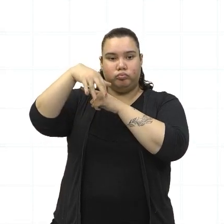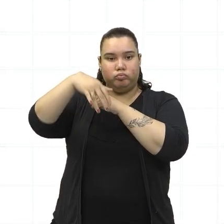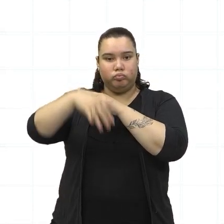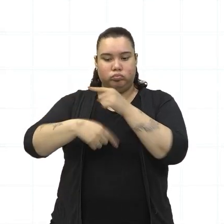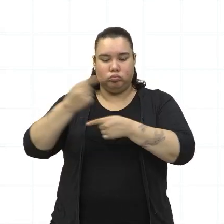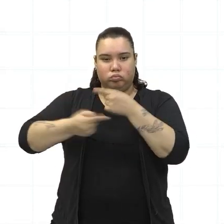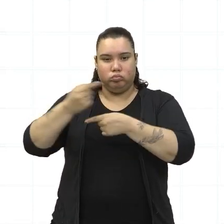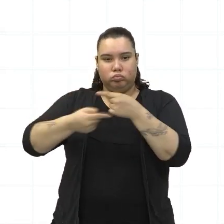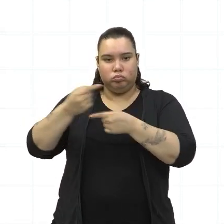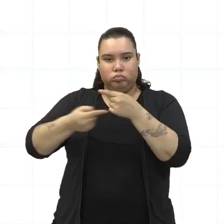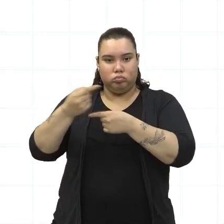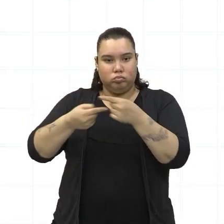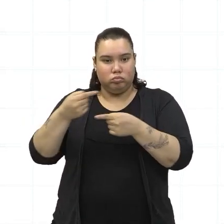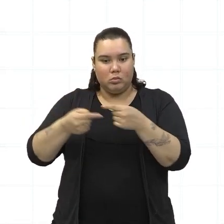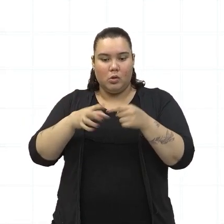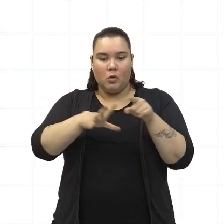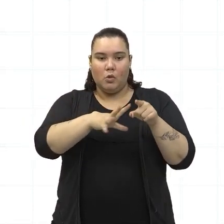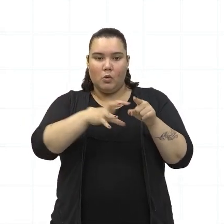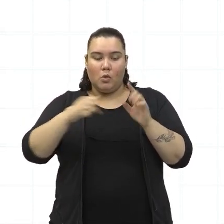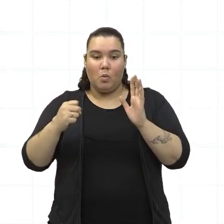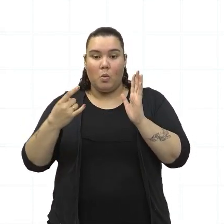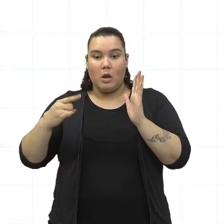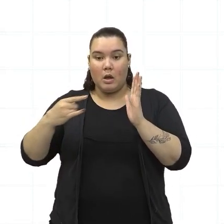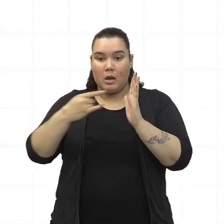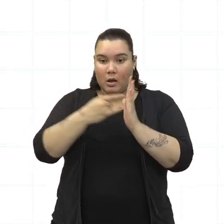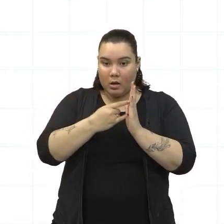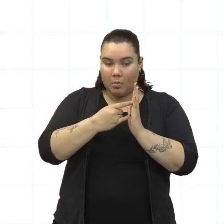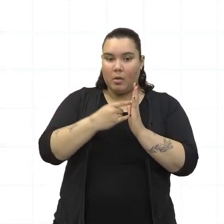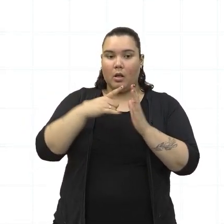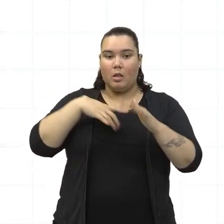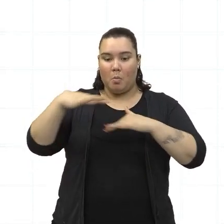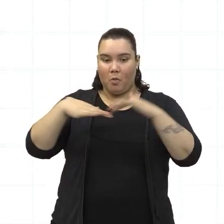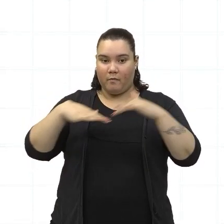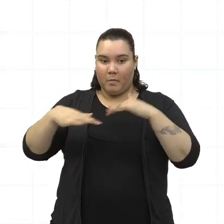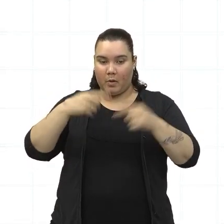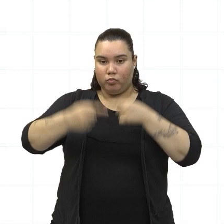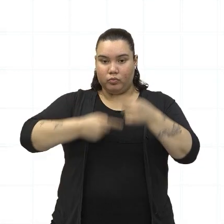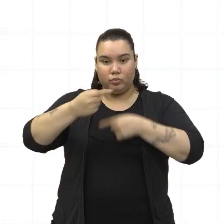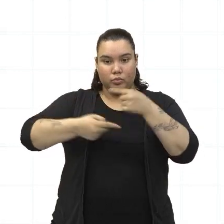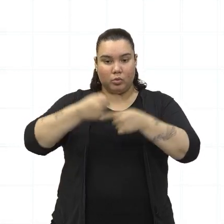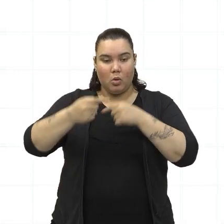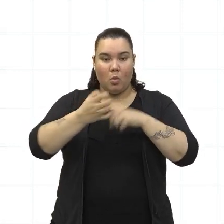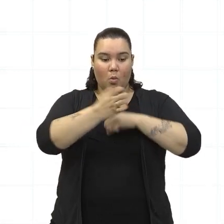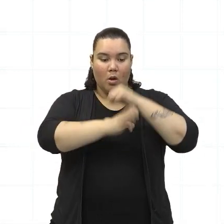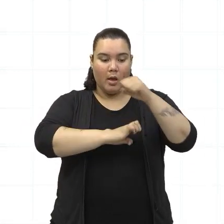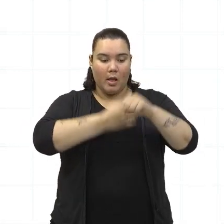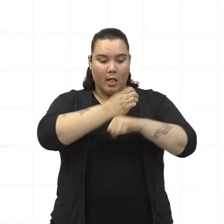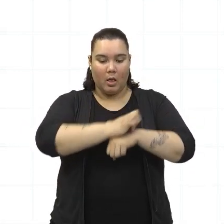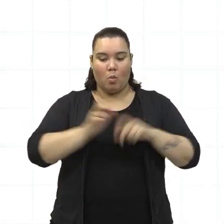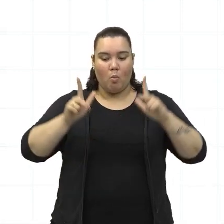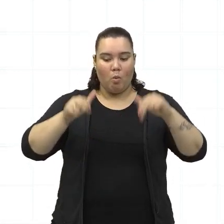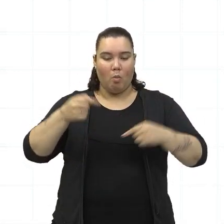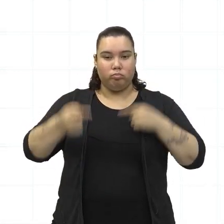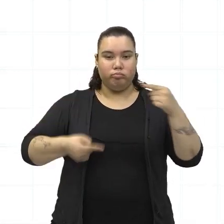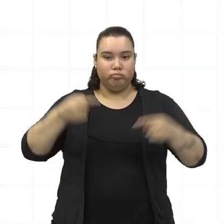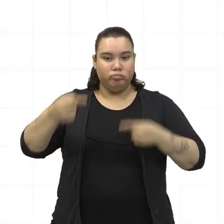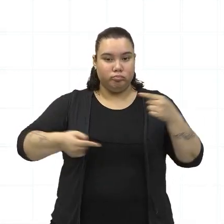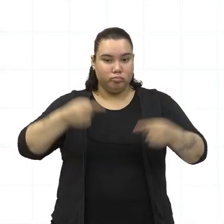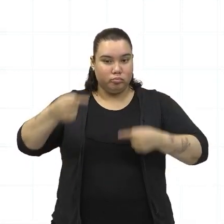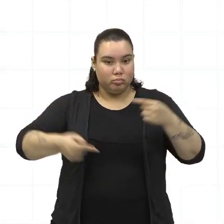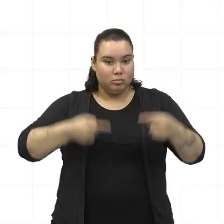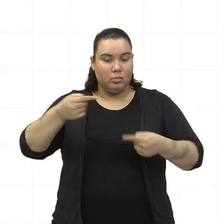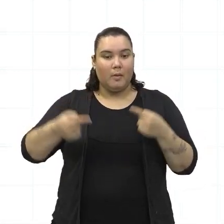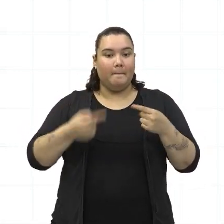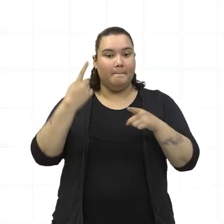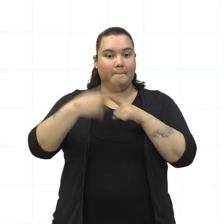Observem vocês que o ímã começa a se movimentar e os elétrons vão começar a se movimentar. Isso porque, pessoal,